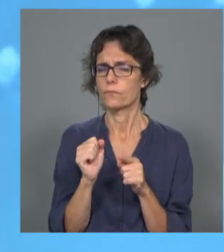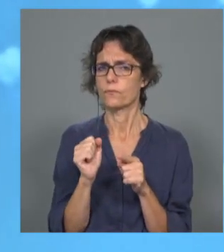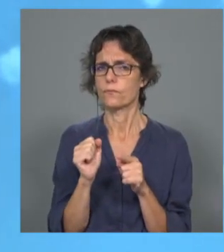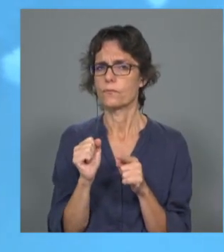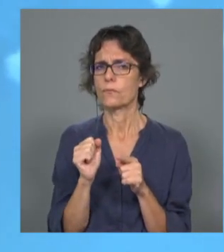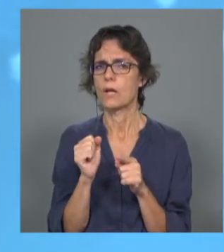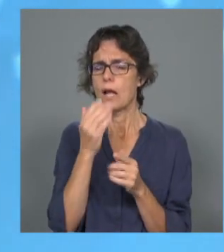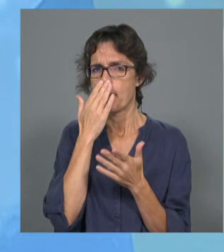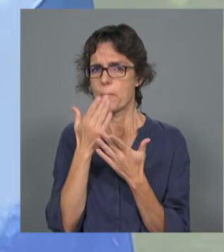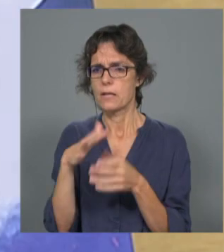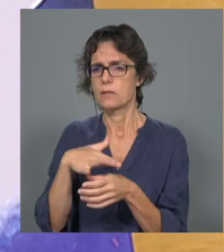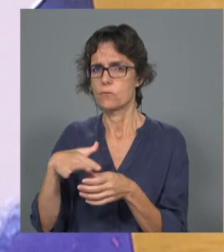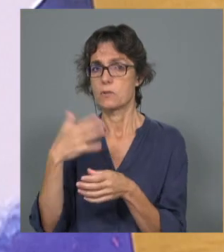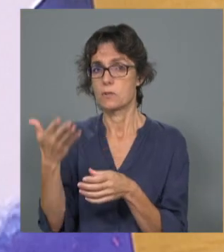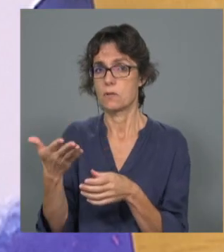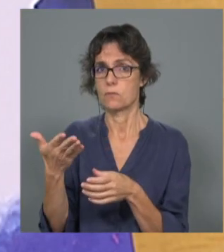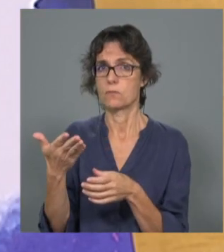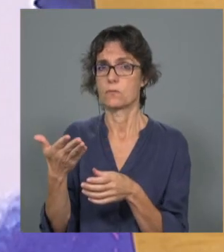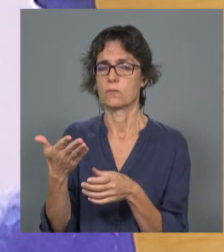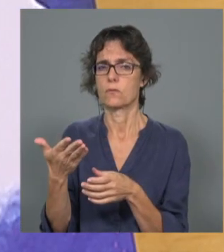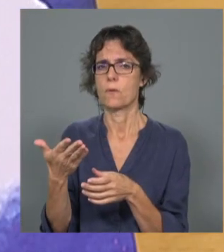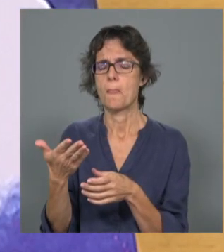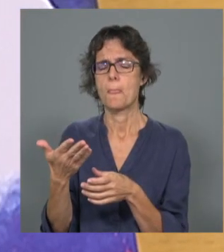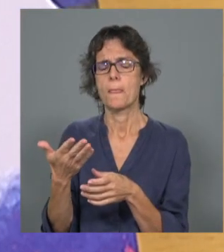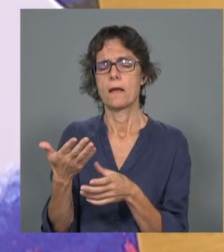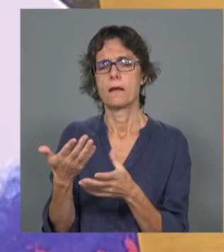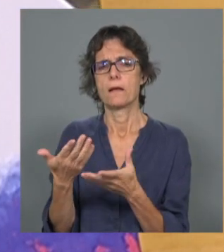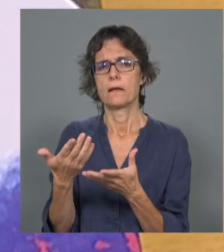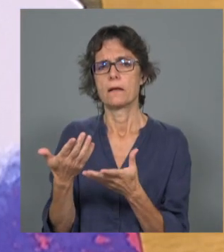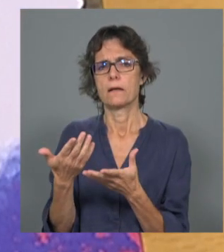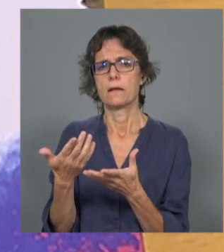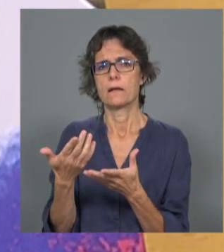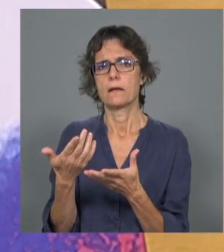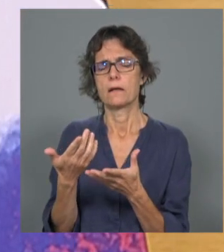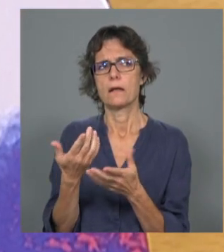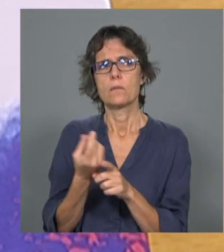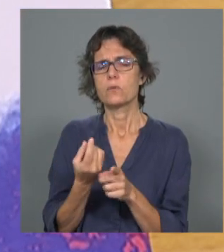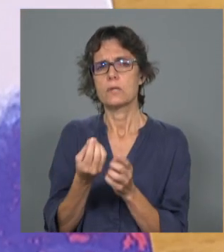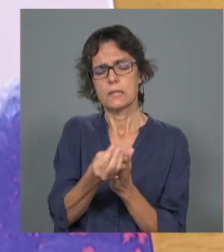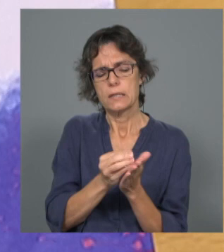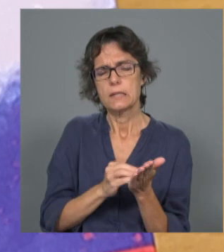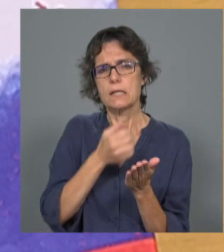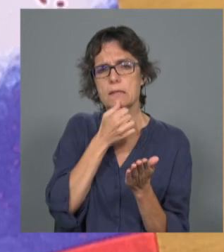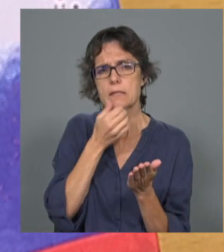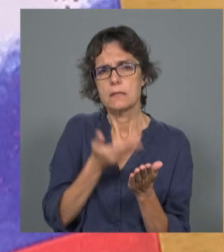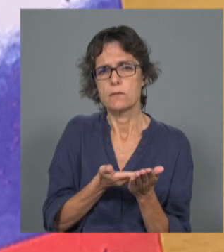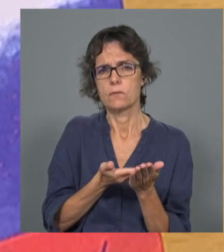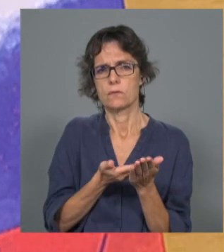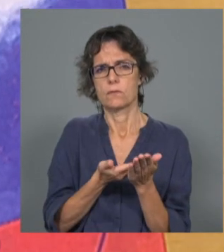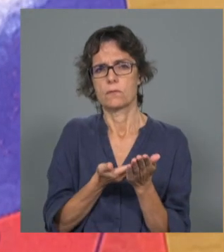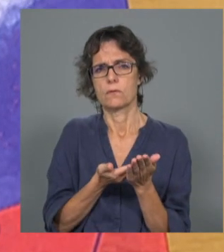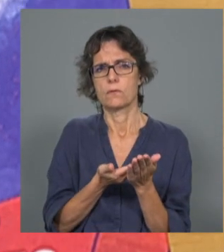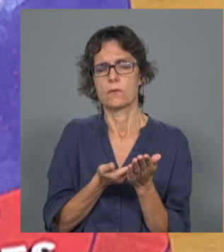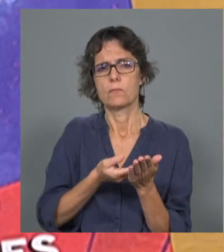passar naquela região da Europa, também ao ponto de ir colocando no papel e escrevendo e